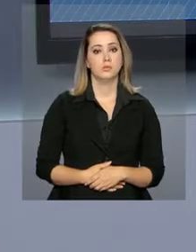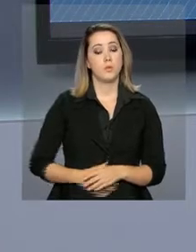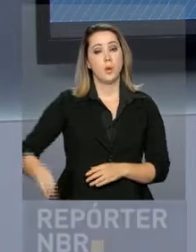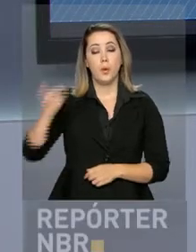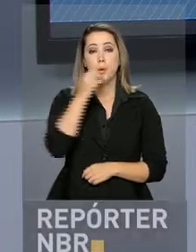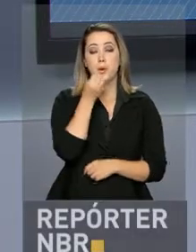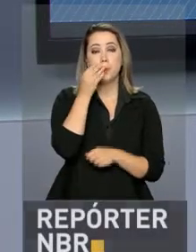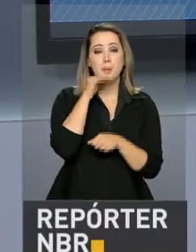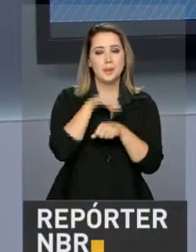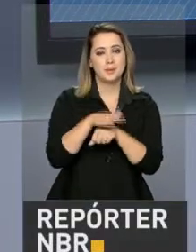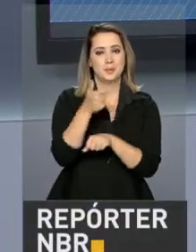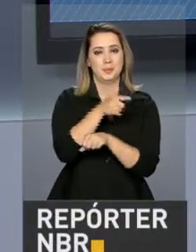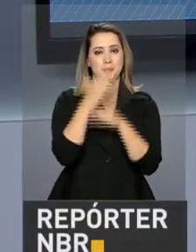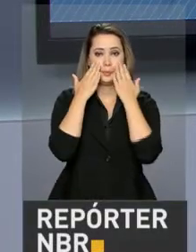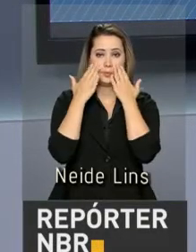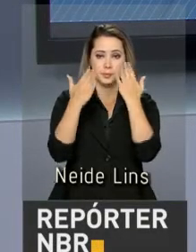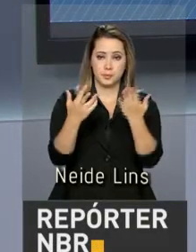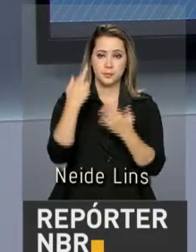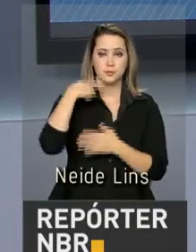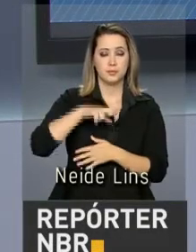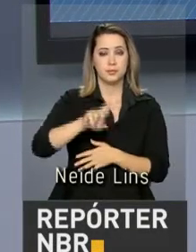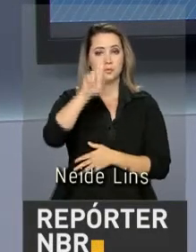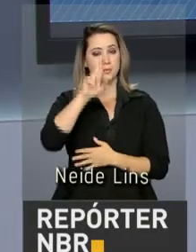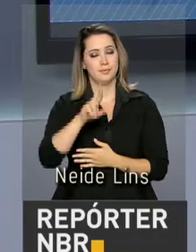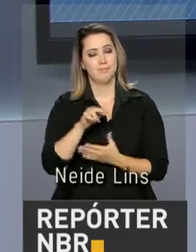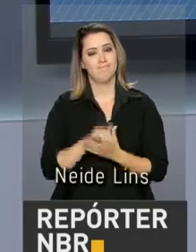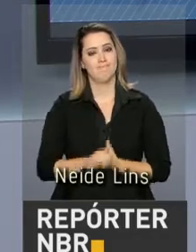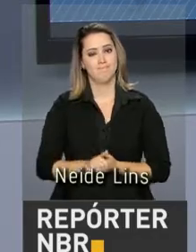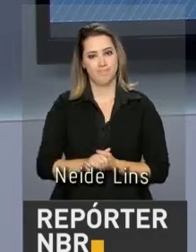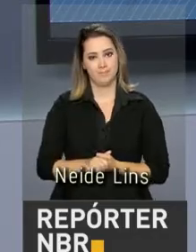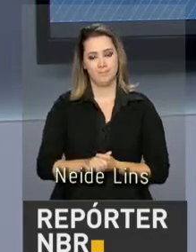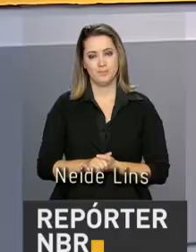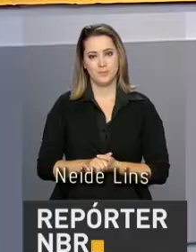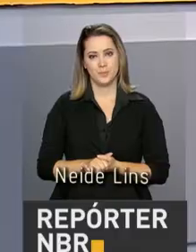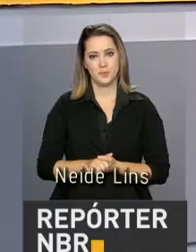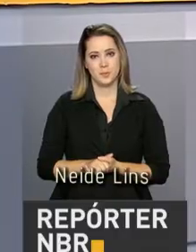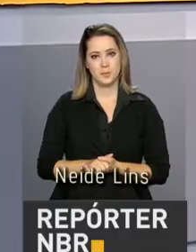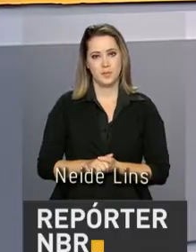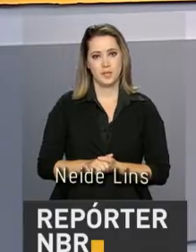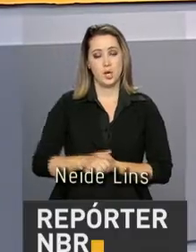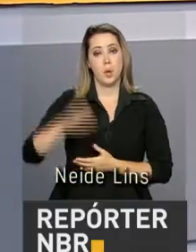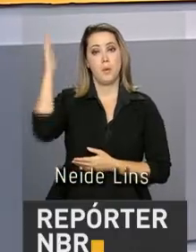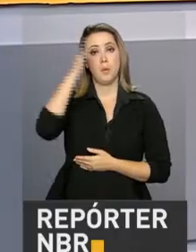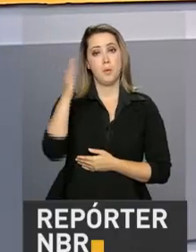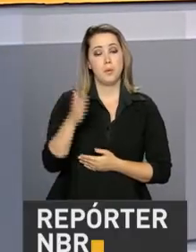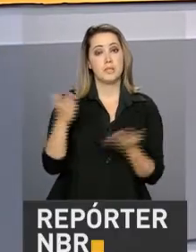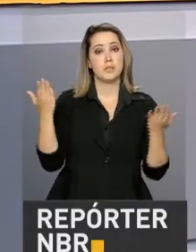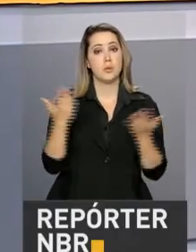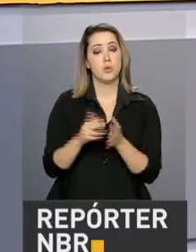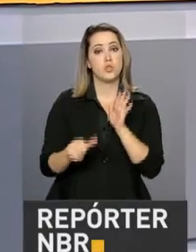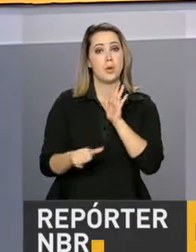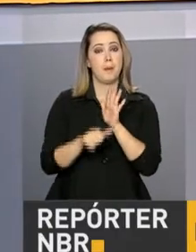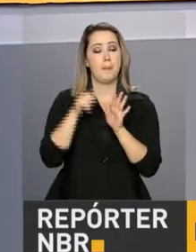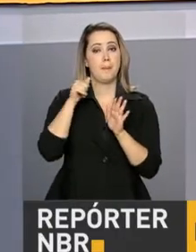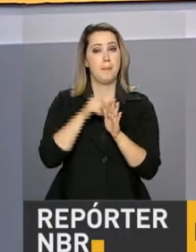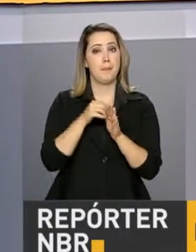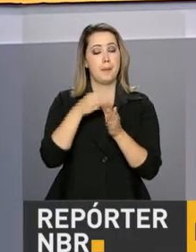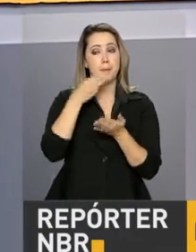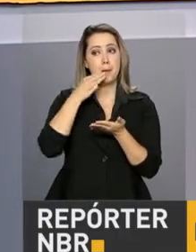Olá, boa noite. Começa agora mais uma edição do Repórter NBR. O Brasil fez hoje a primeira